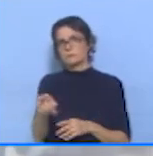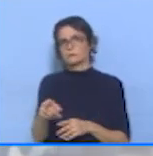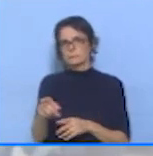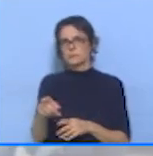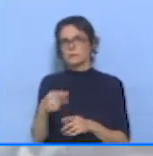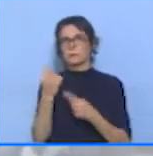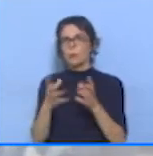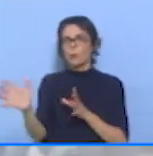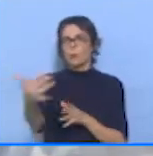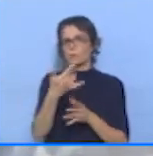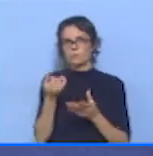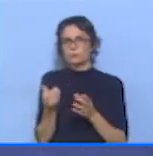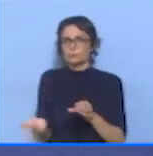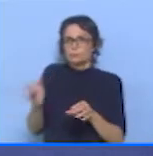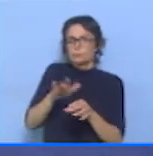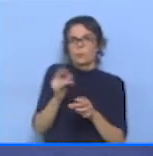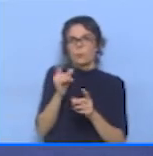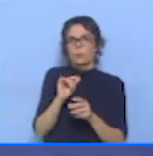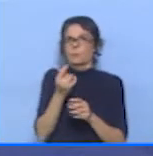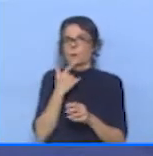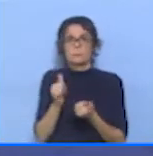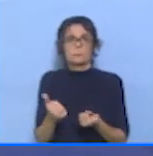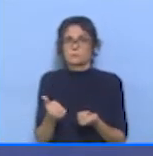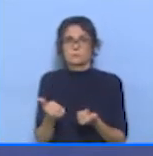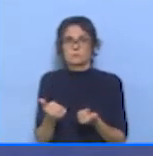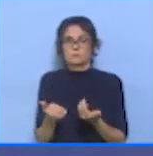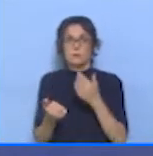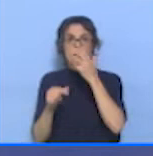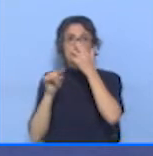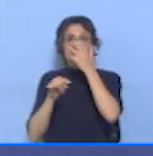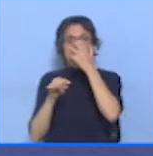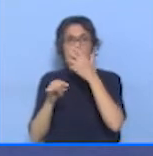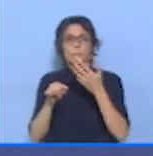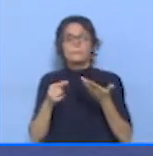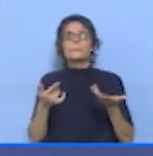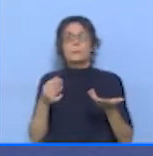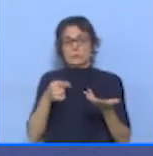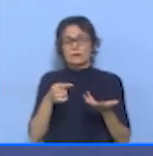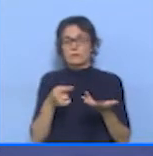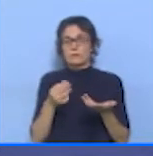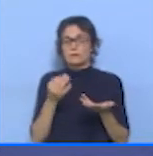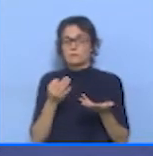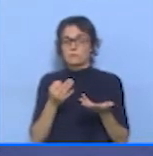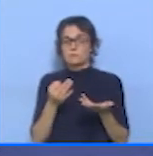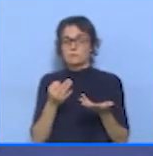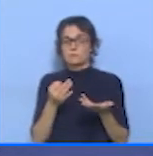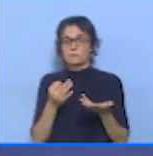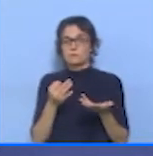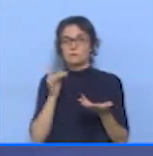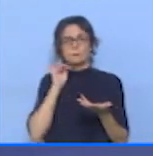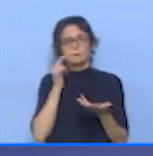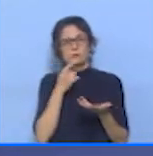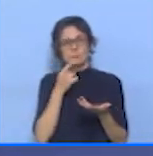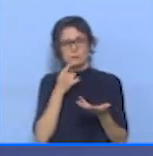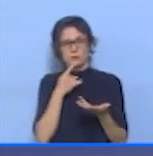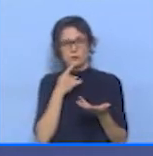e 21 dias mais cedo. Portanto, há realmente aqui uma tendência que não tem